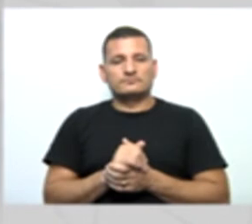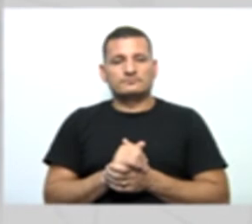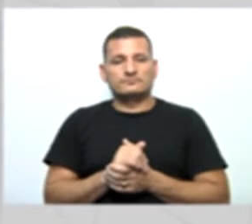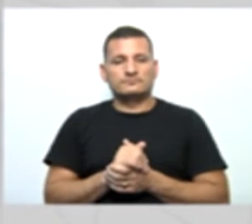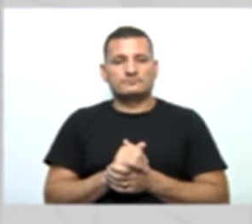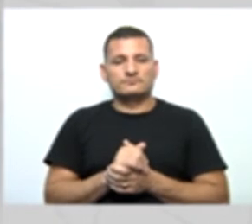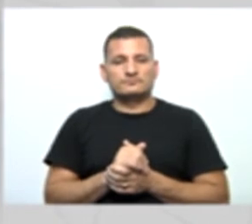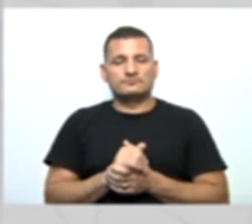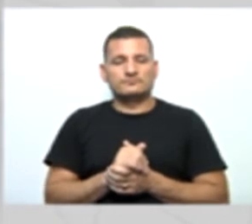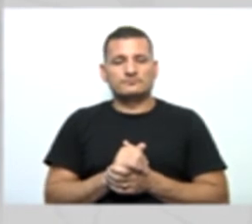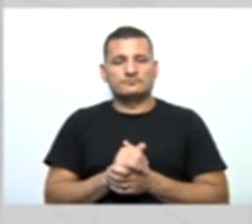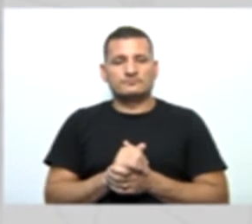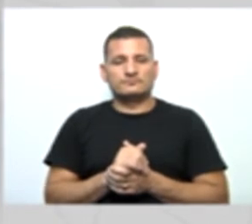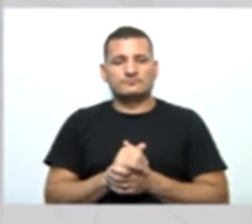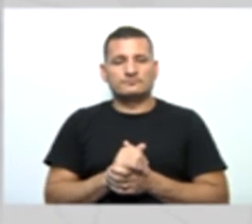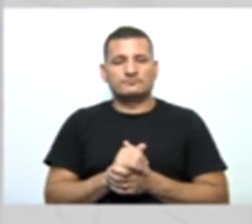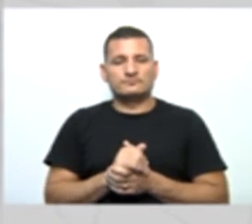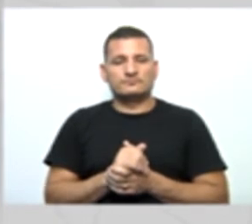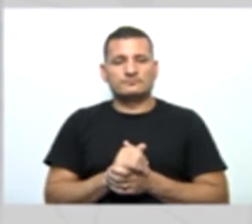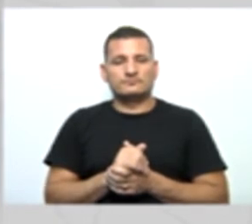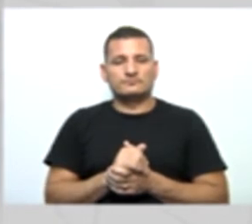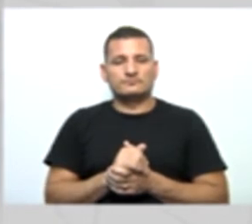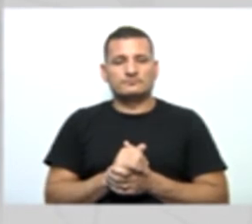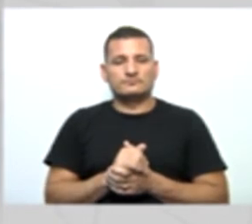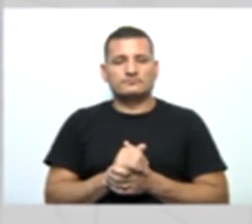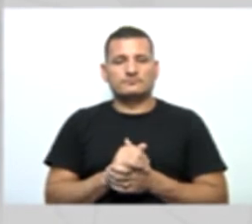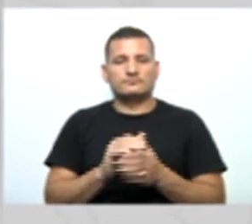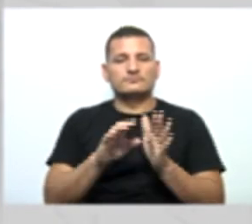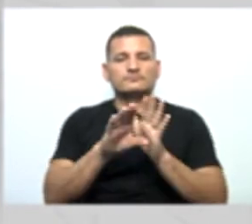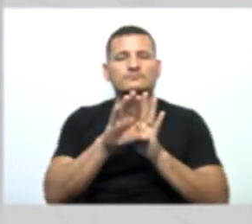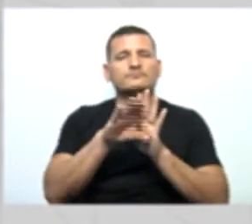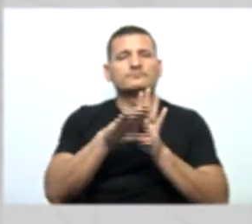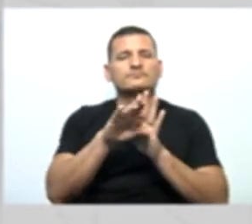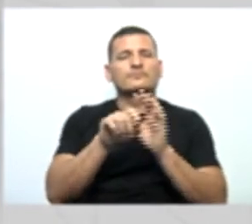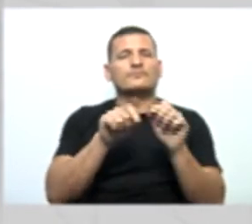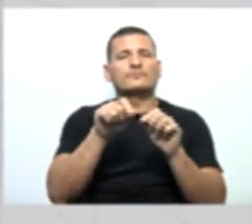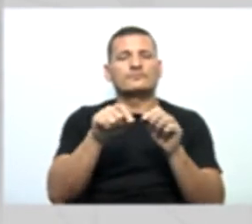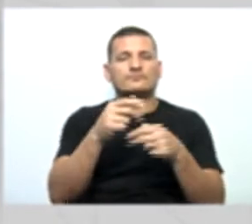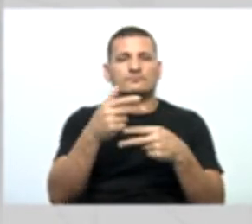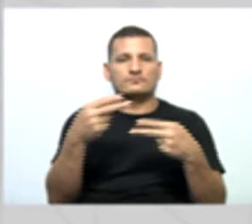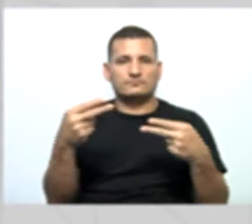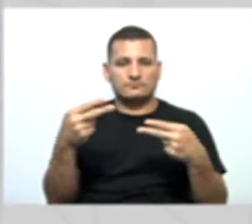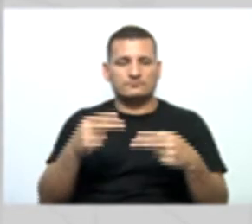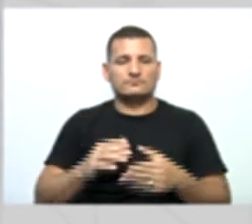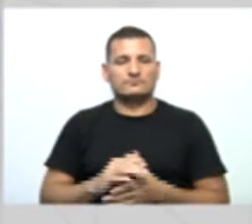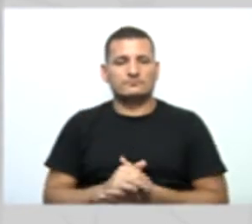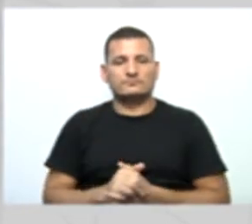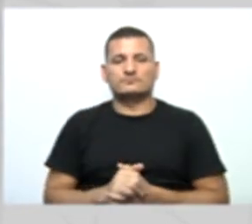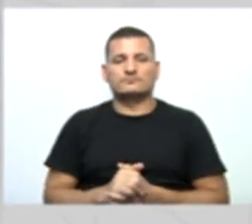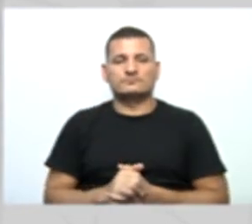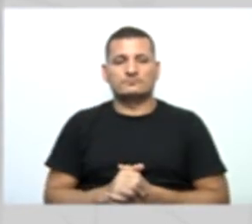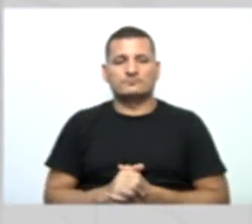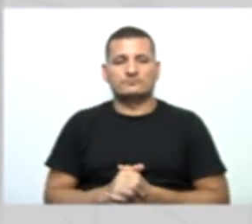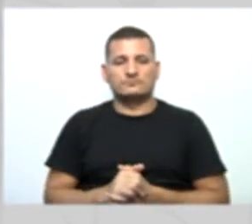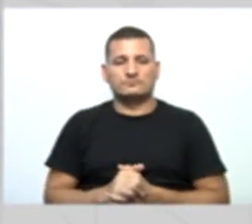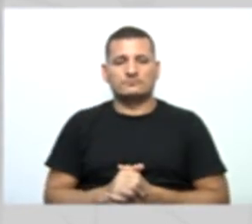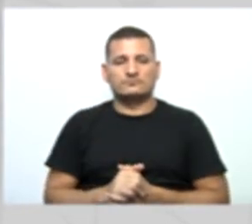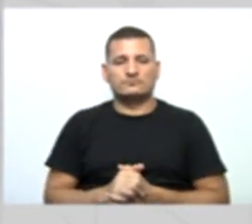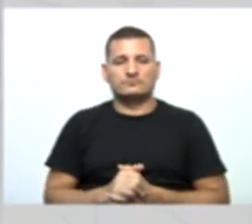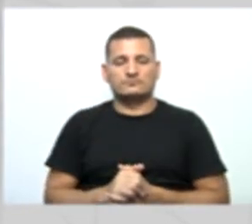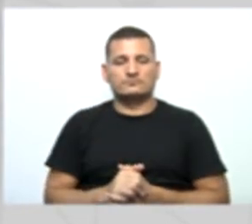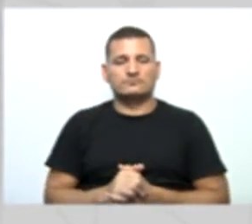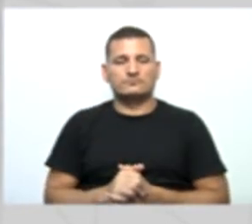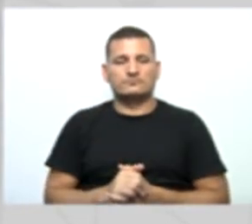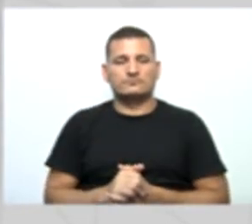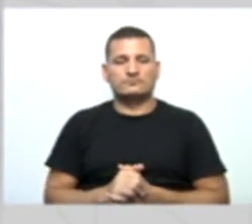questões a seguir. Questão 1. Conceitue o que é um objeto. Então, seguindo os princípios aí da programação